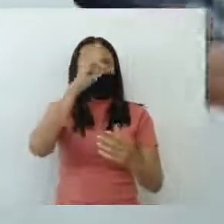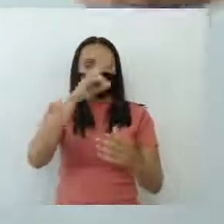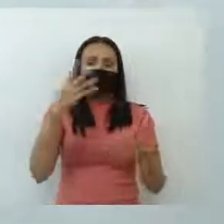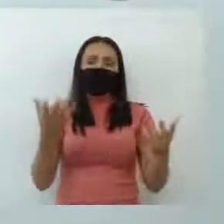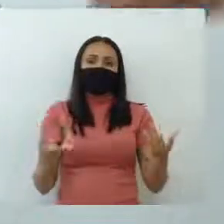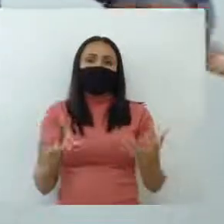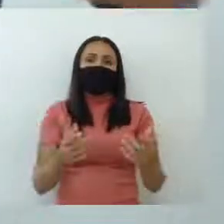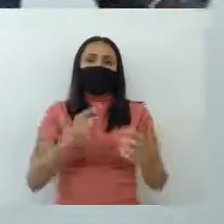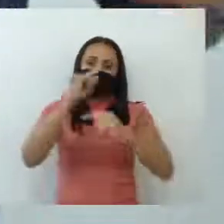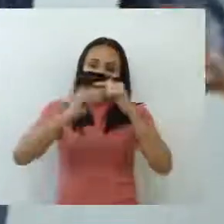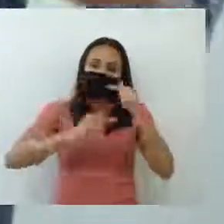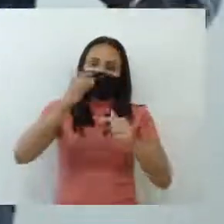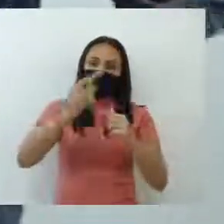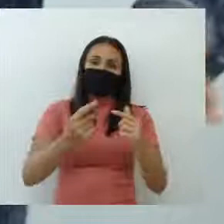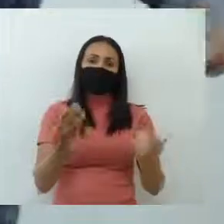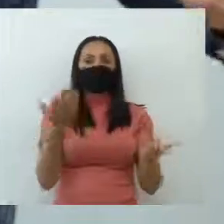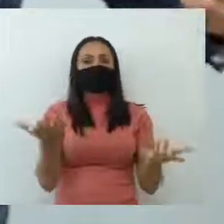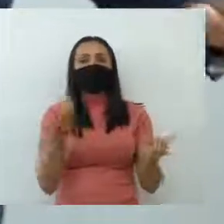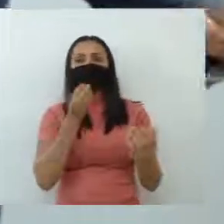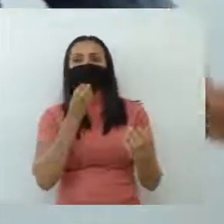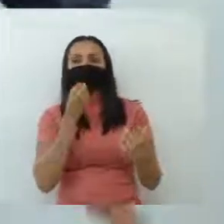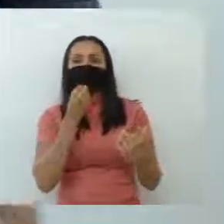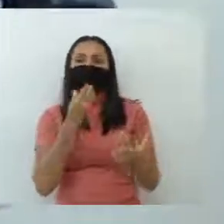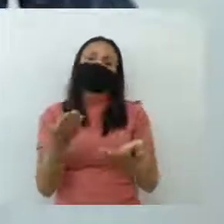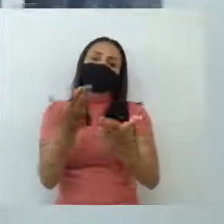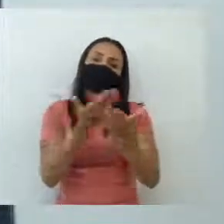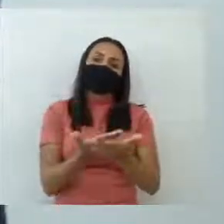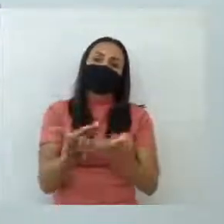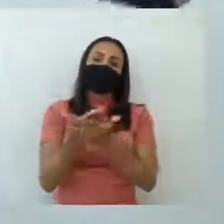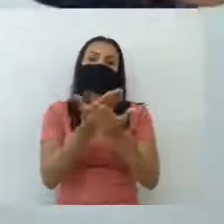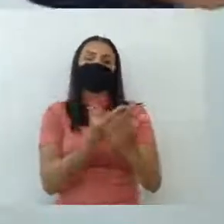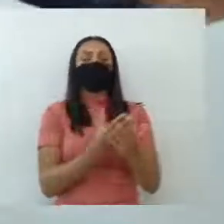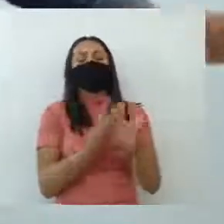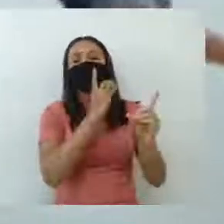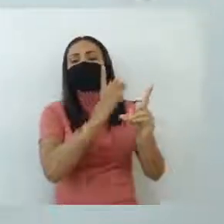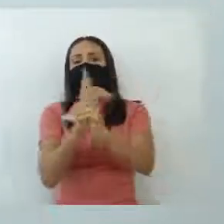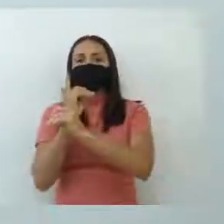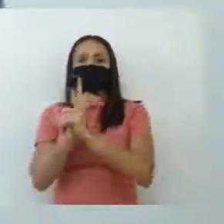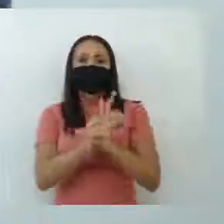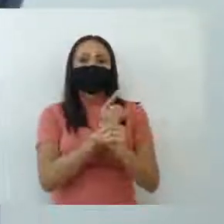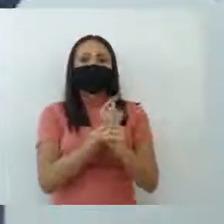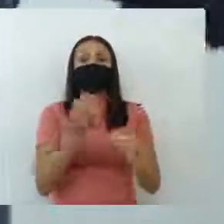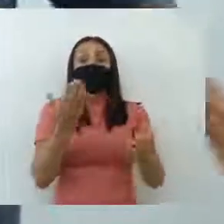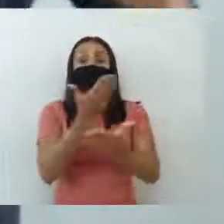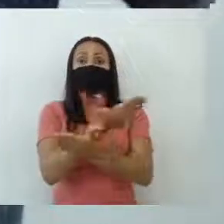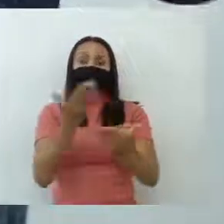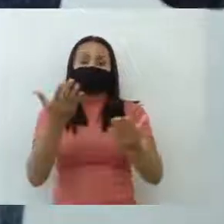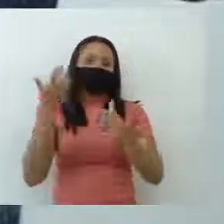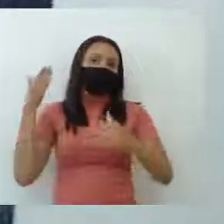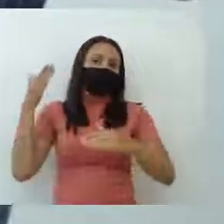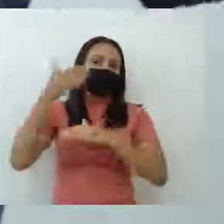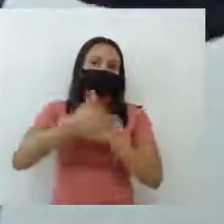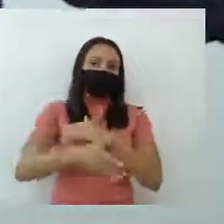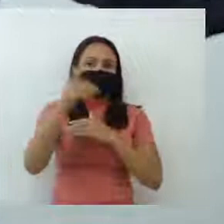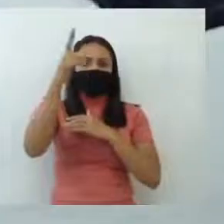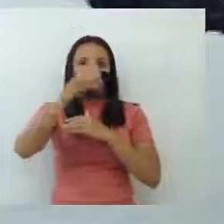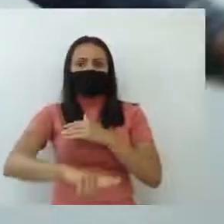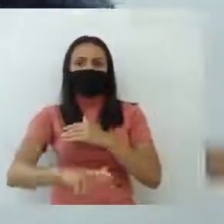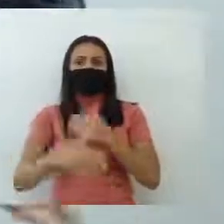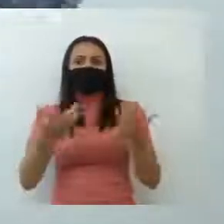ficamos para a próxima oportunidade, né, nos encontrar e vocês entrarem novamente nessa